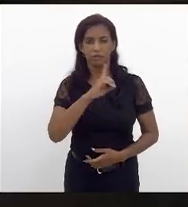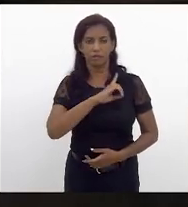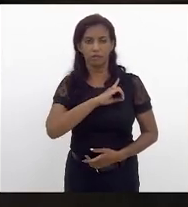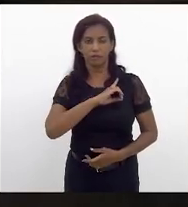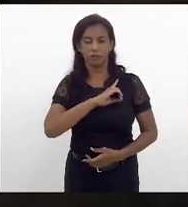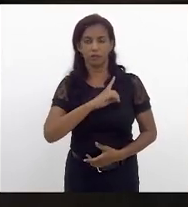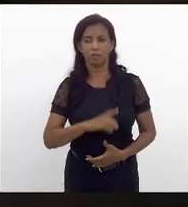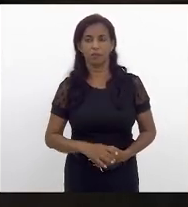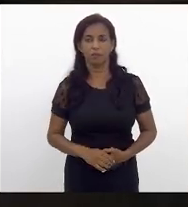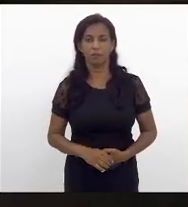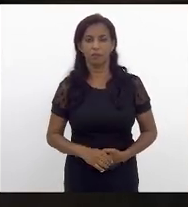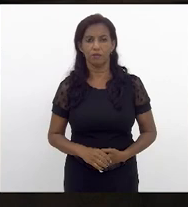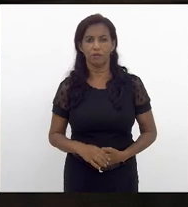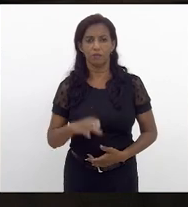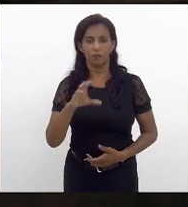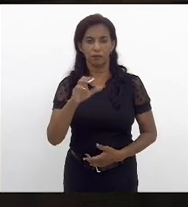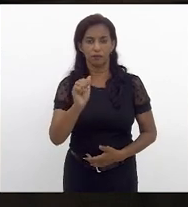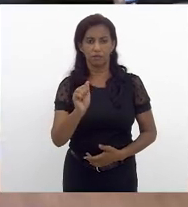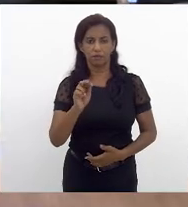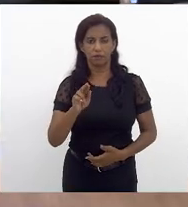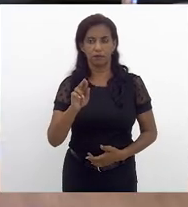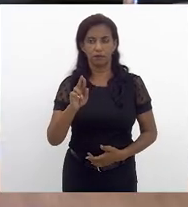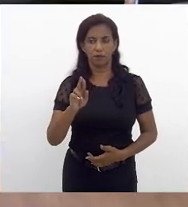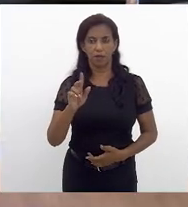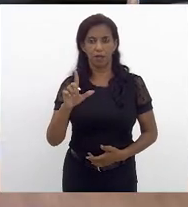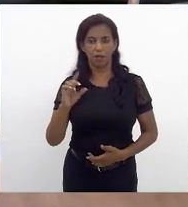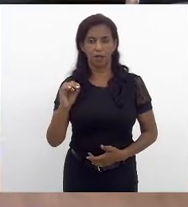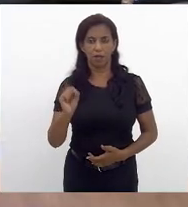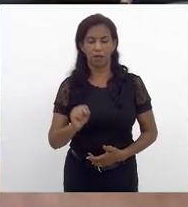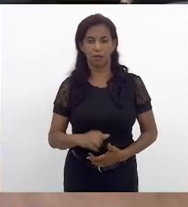delegado Carlos Augusto.